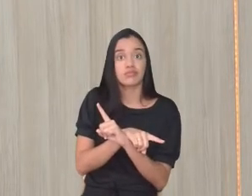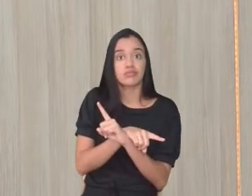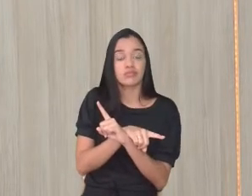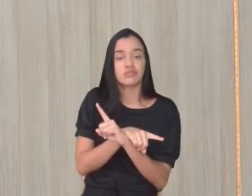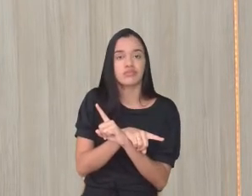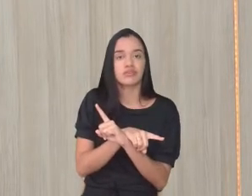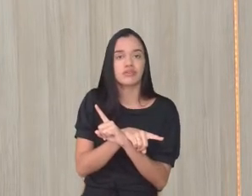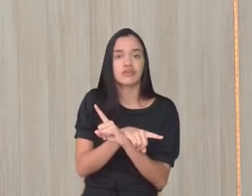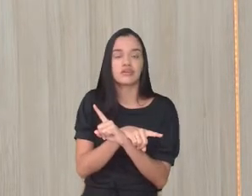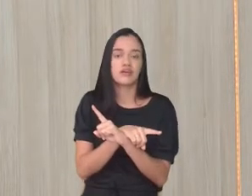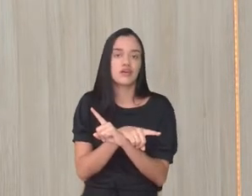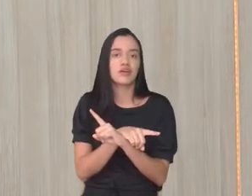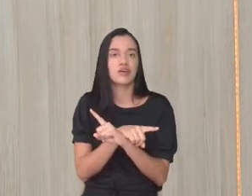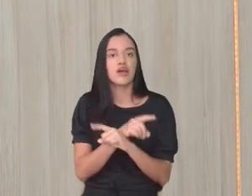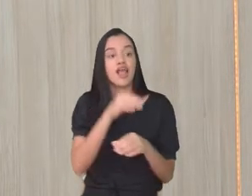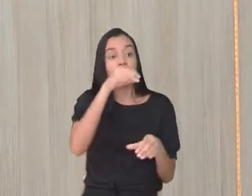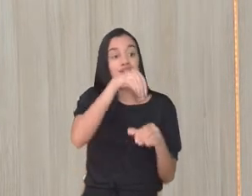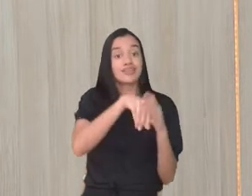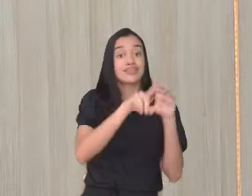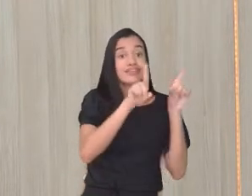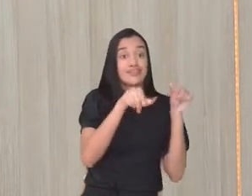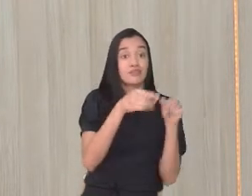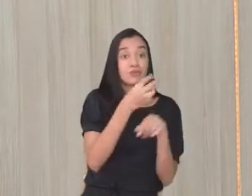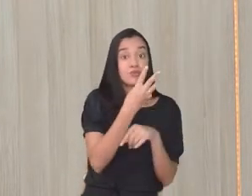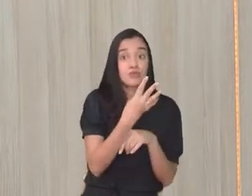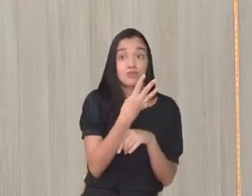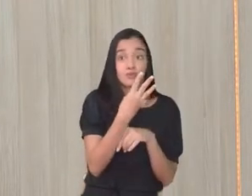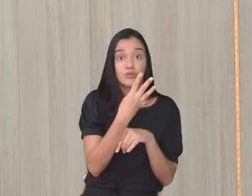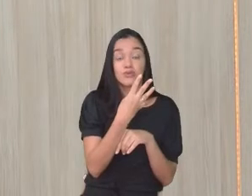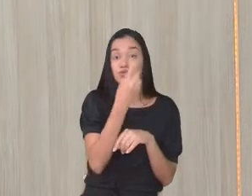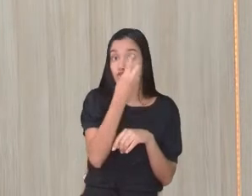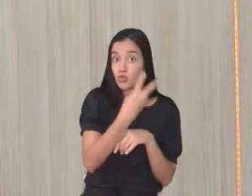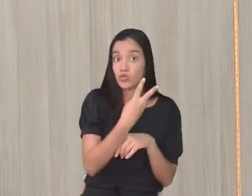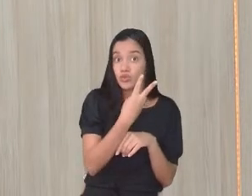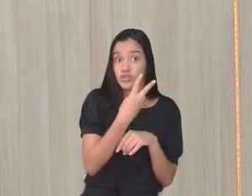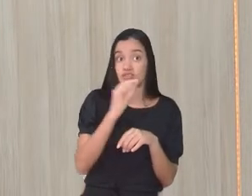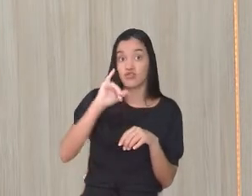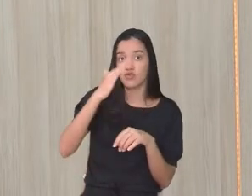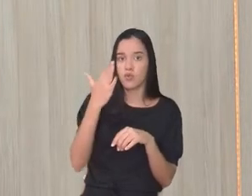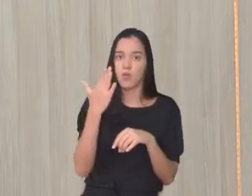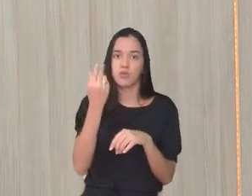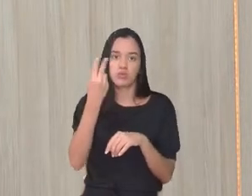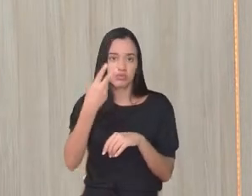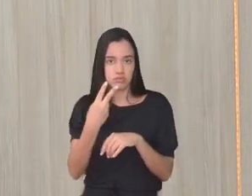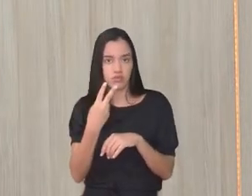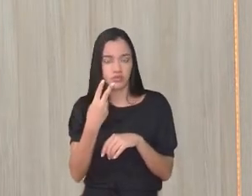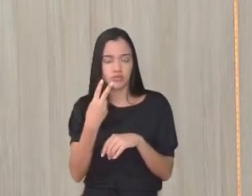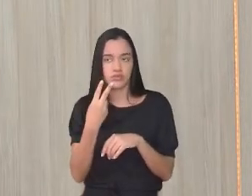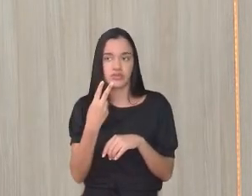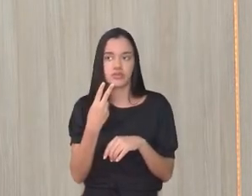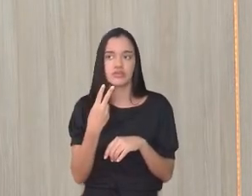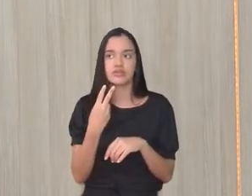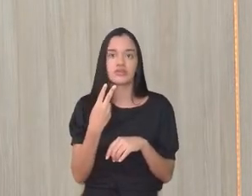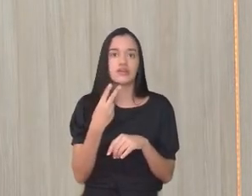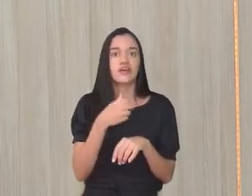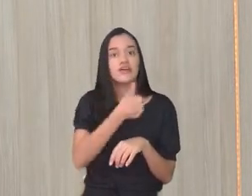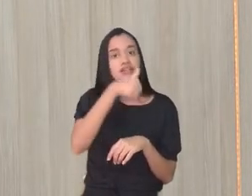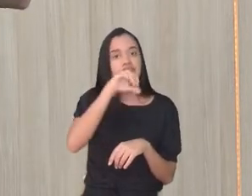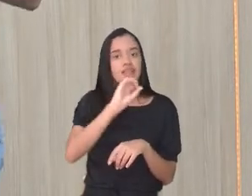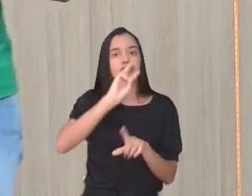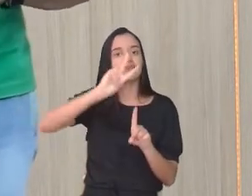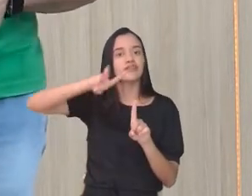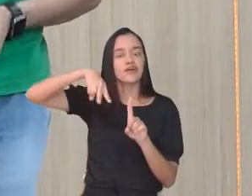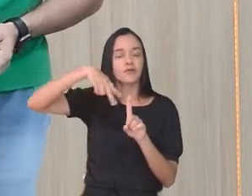dentro e o 3 para fora, e fazer 10 ao quadrado vezes 10 ao quadrado vezes 10 ao